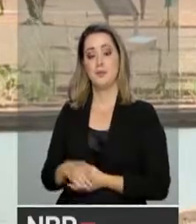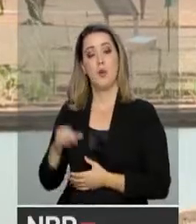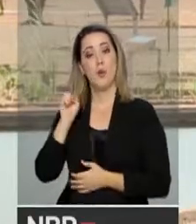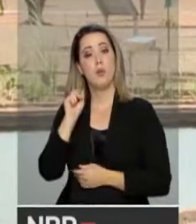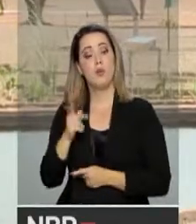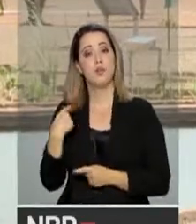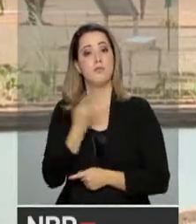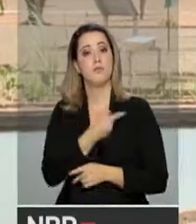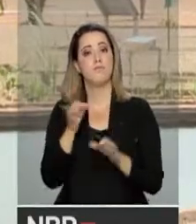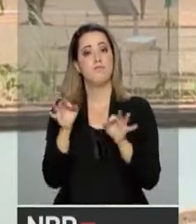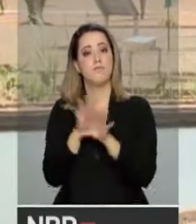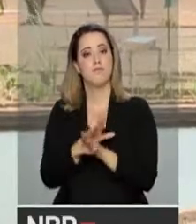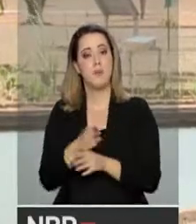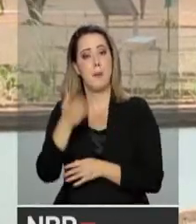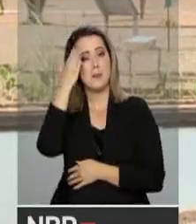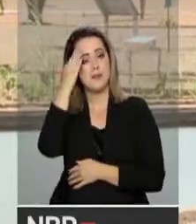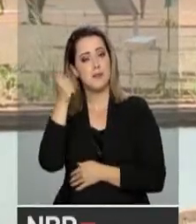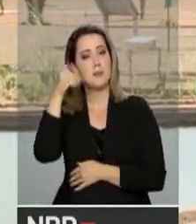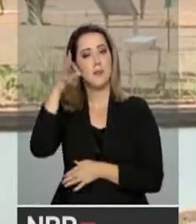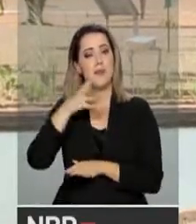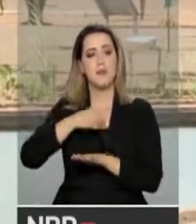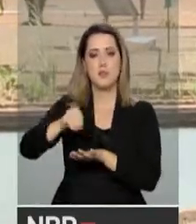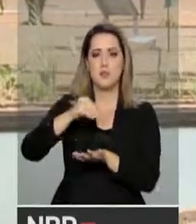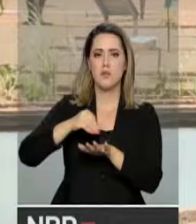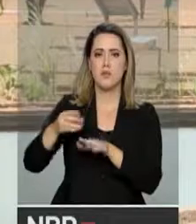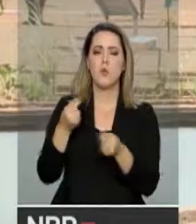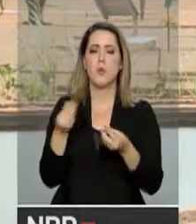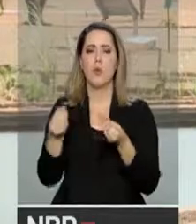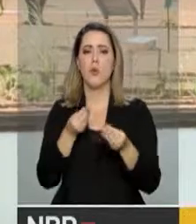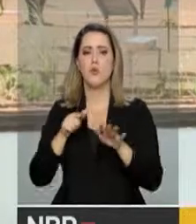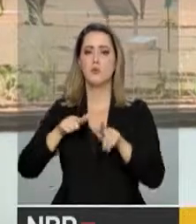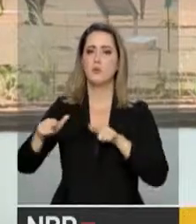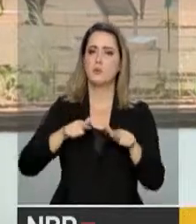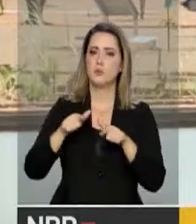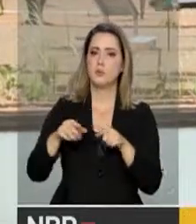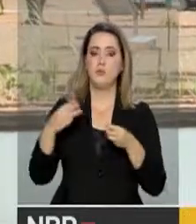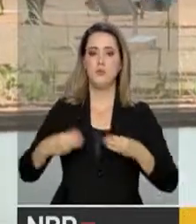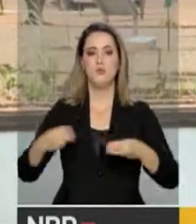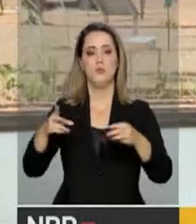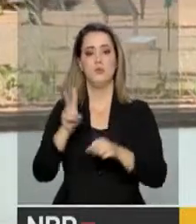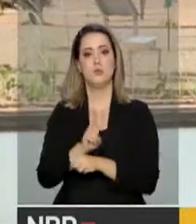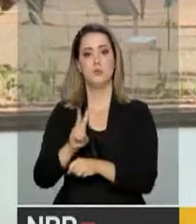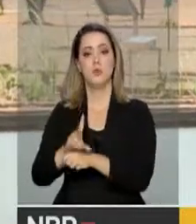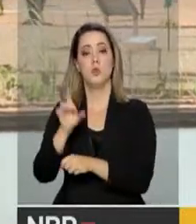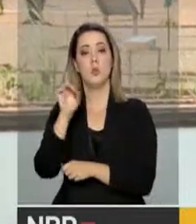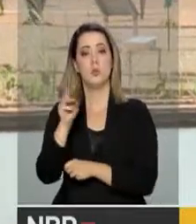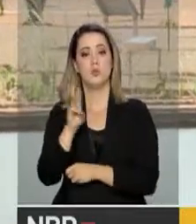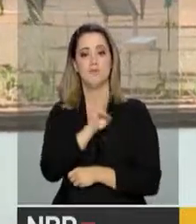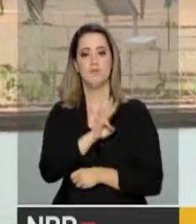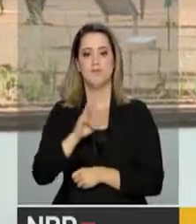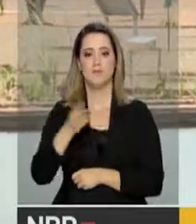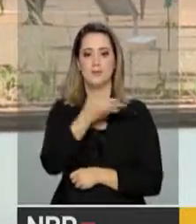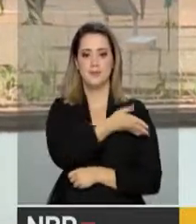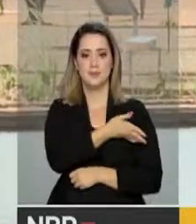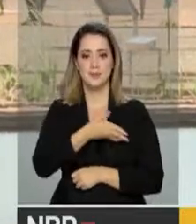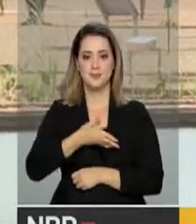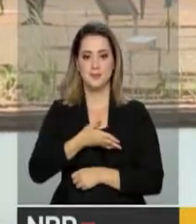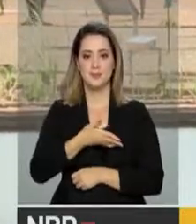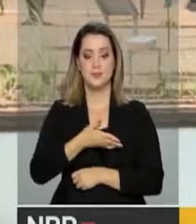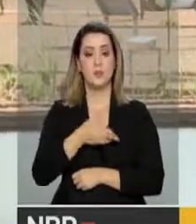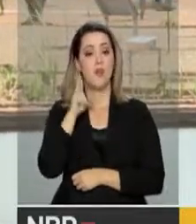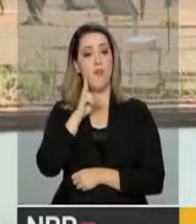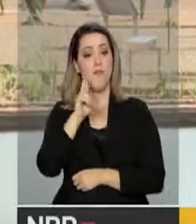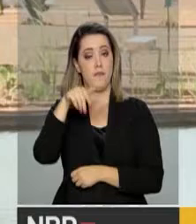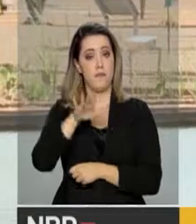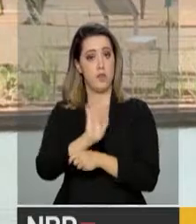gente fica por aqui. E para saber mais informações sobre as ações do Ministério da Defesa, basta entrar no site que aparece aí na sua tela. Para